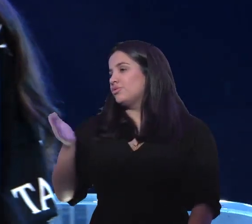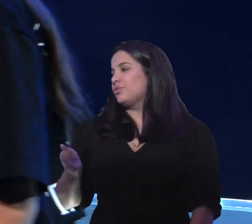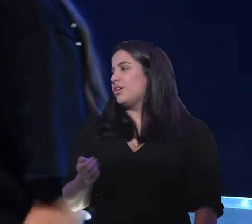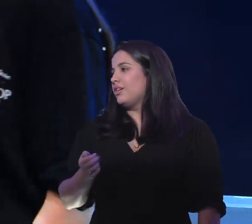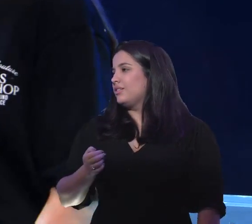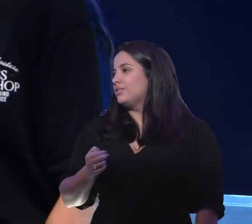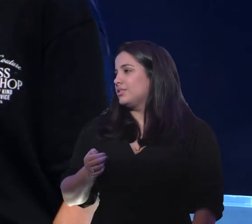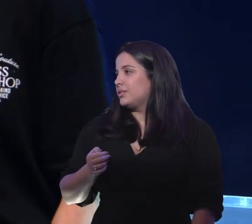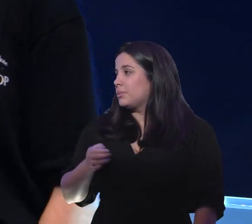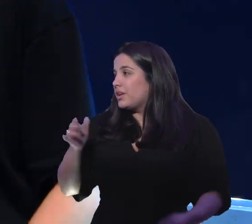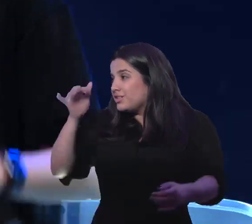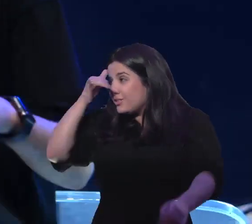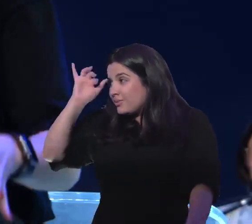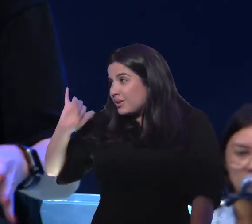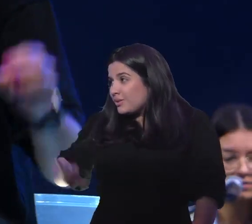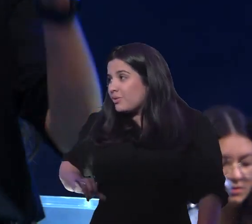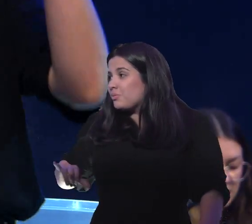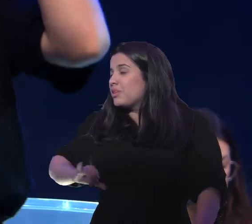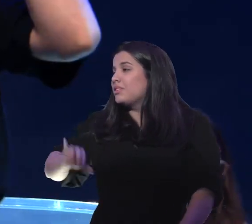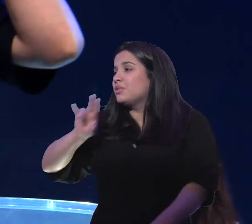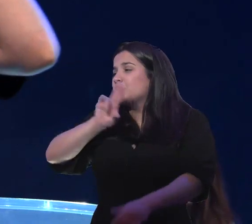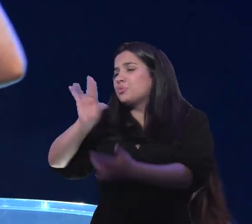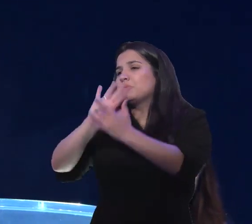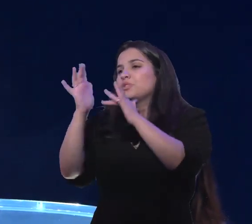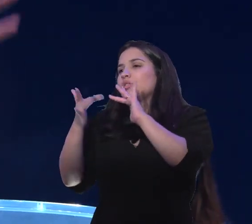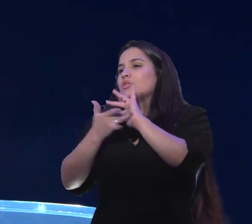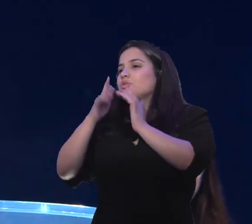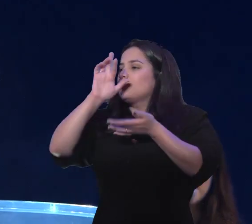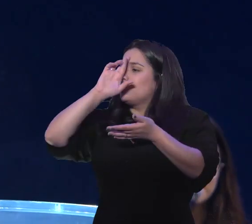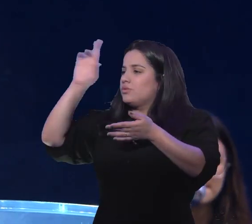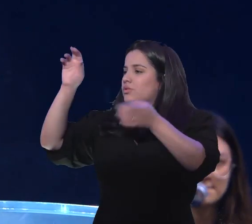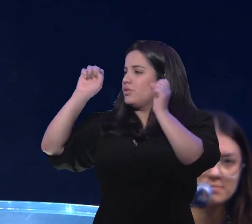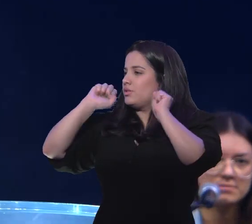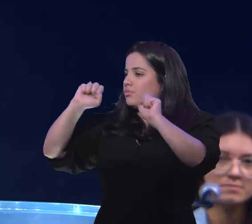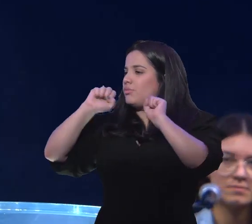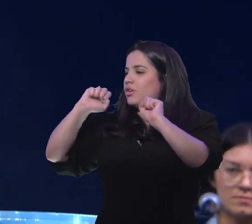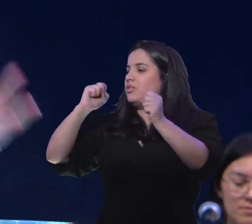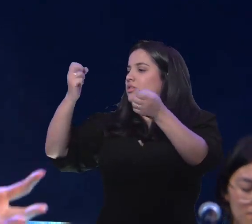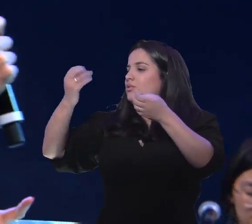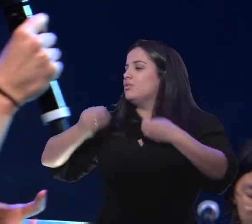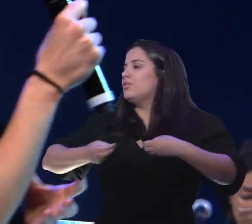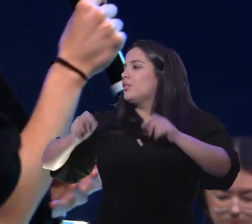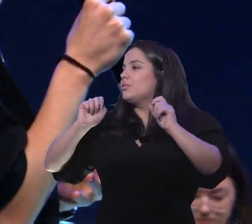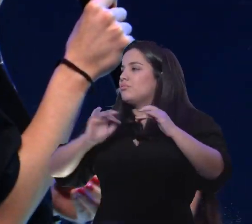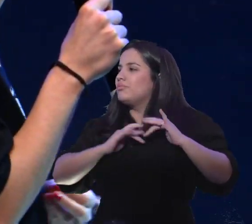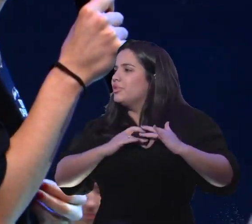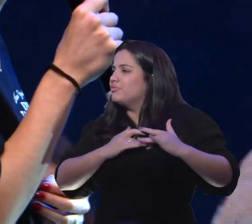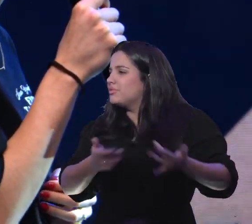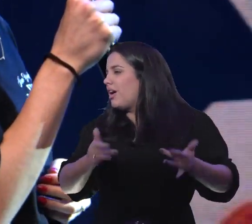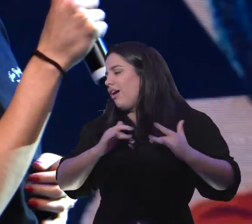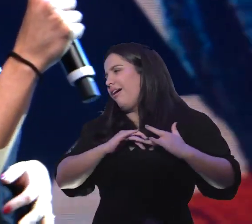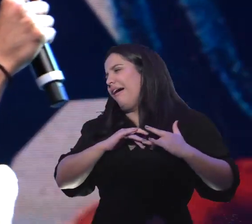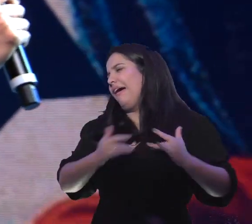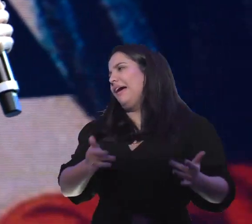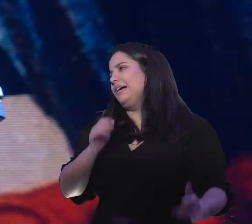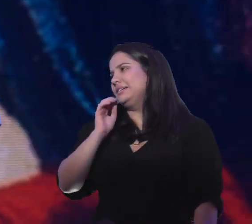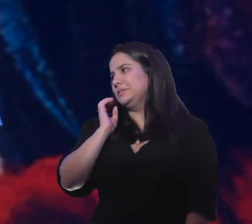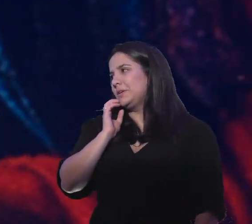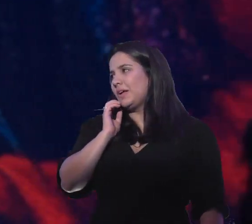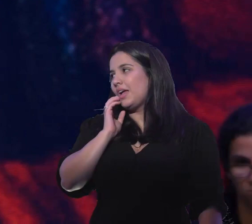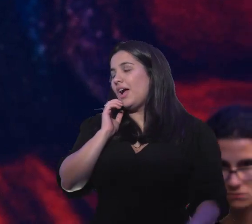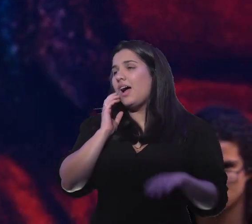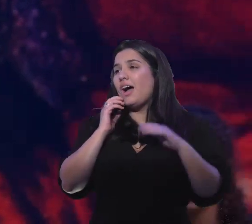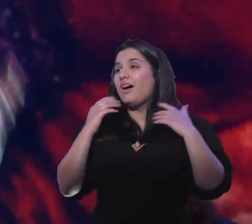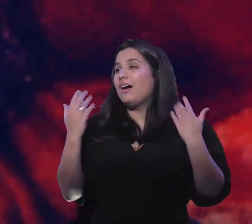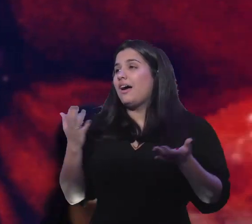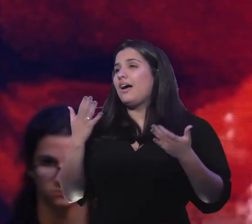sofrer mais. Em nome de Jesus, que o Senhor possa trazer, Paizinho, também humildade aos seus corações. Que eles não